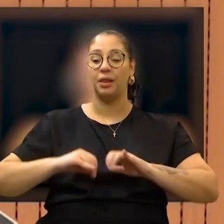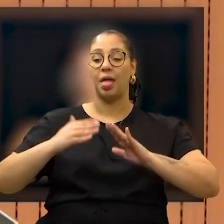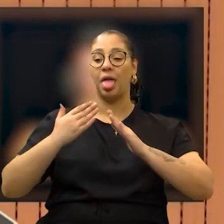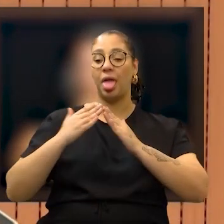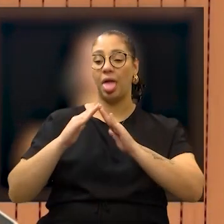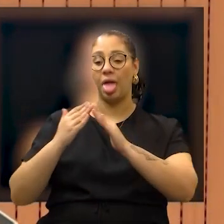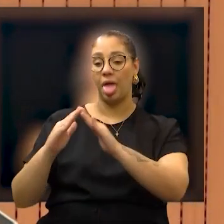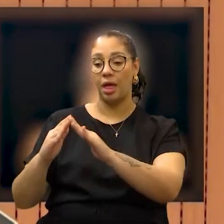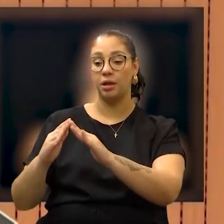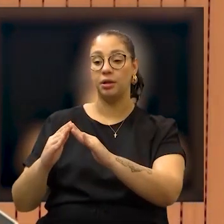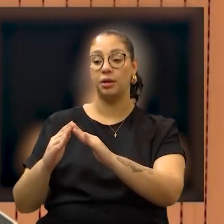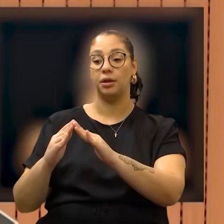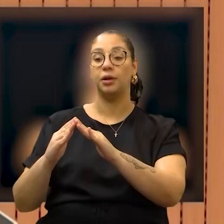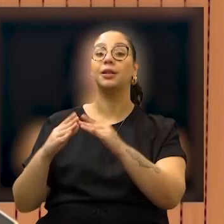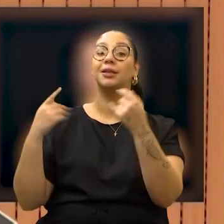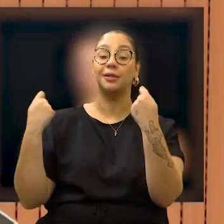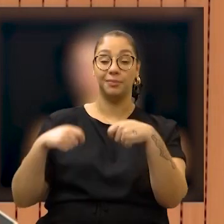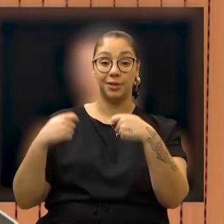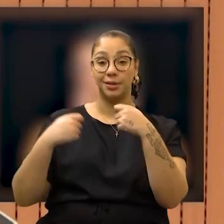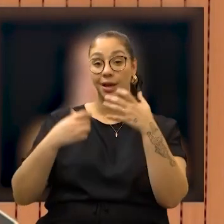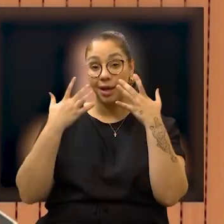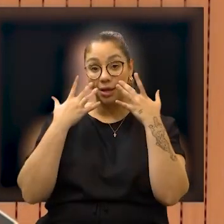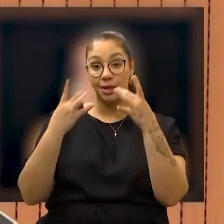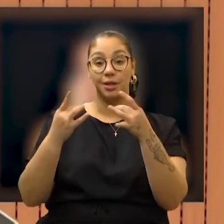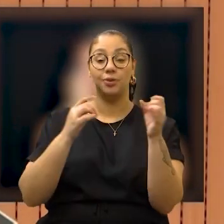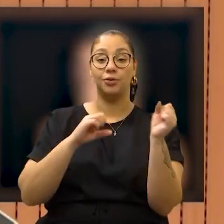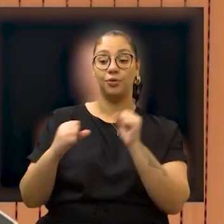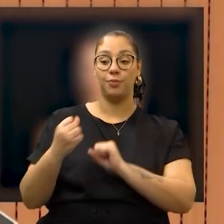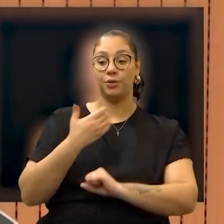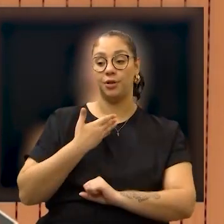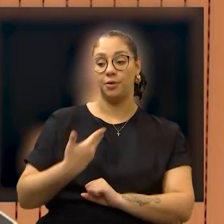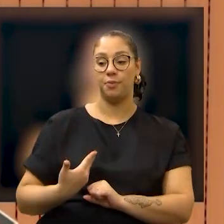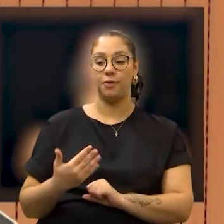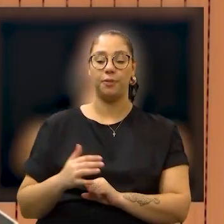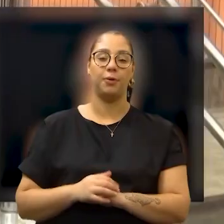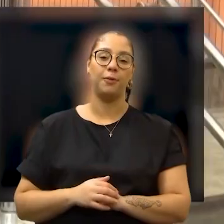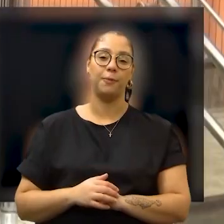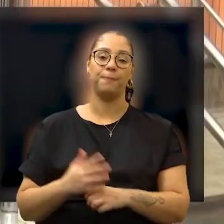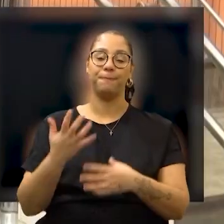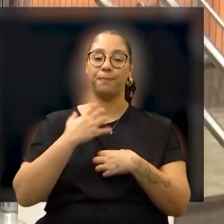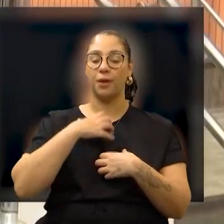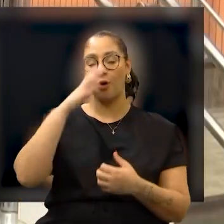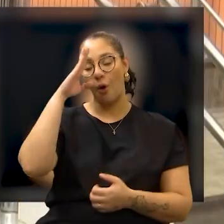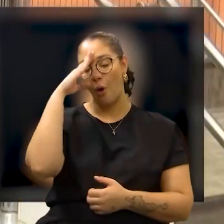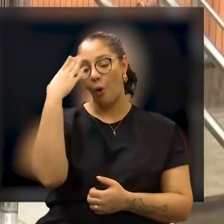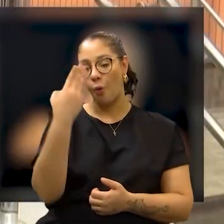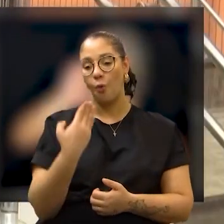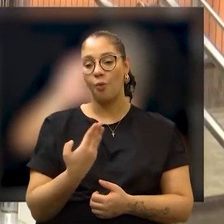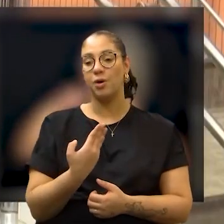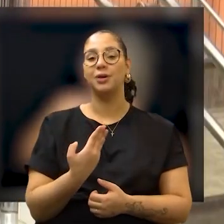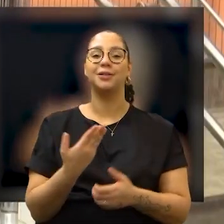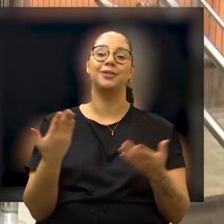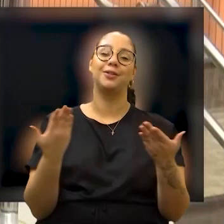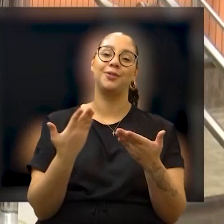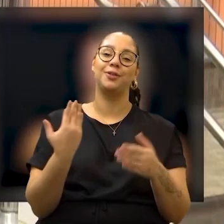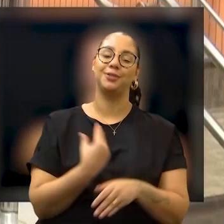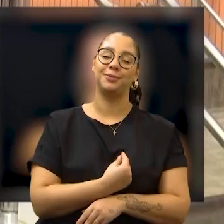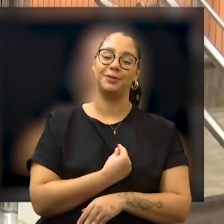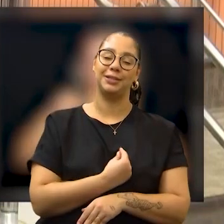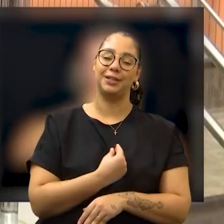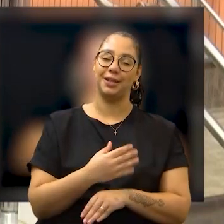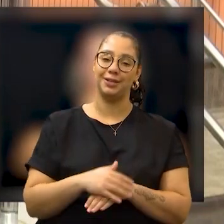mais marginalizada e que mais precisa de atenção do poder público. É uma honra muito grande estar